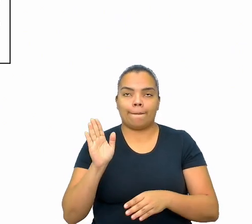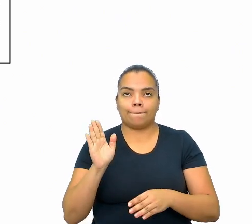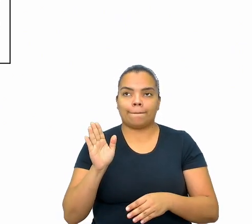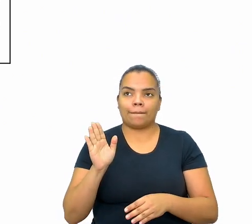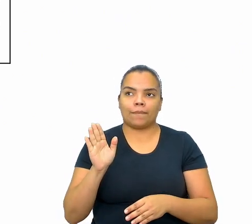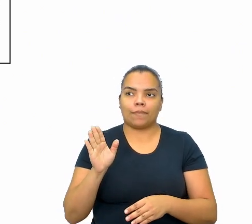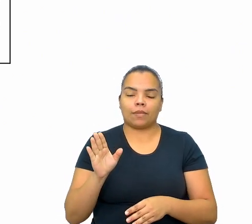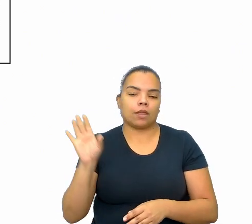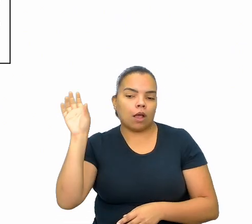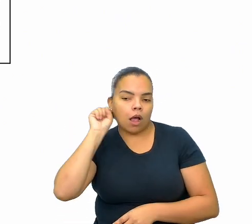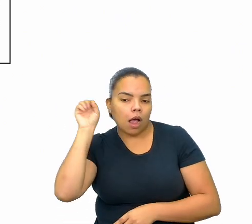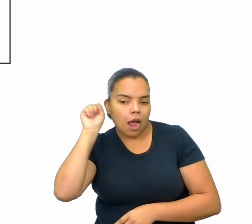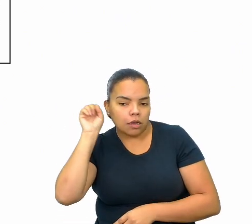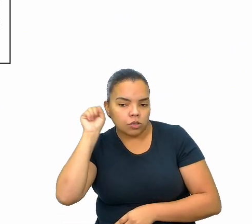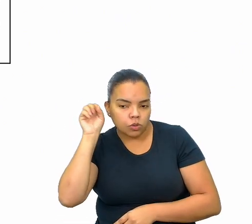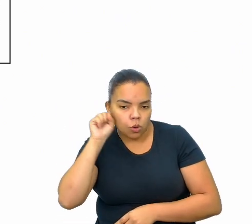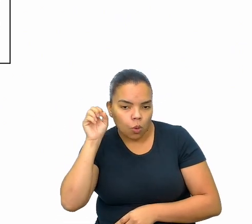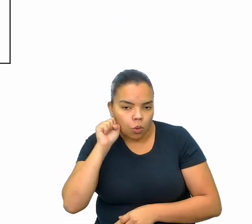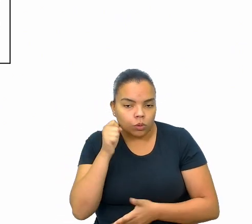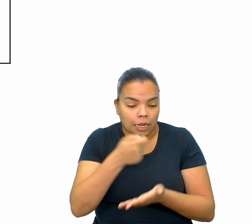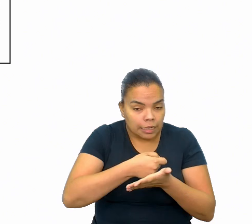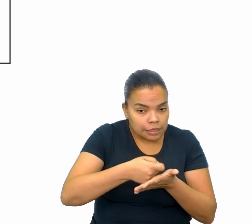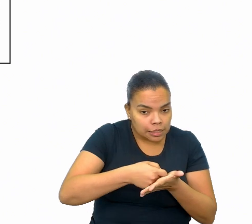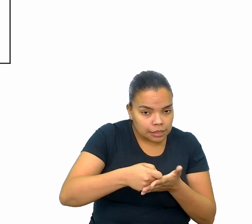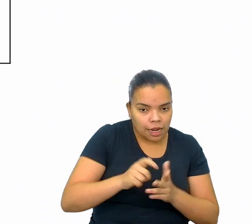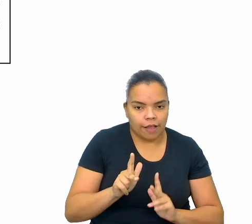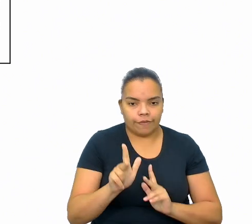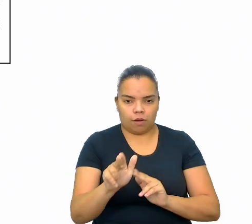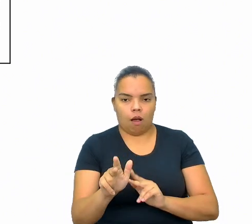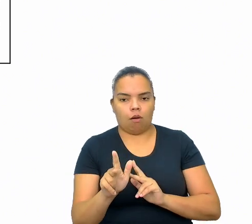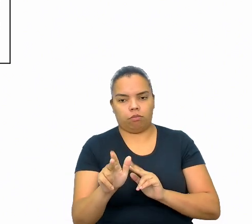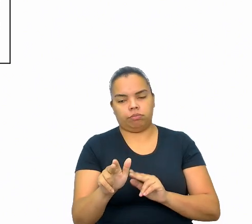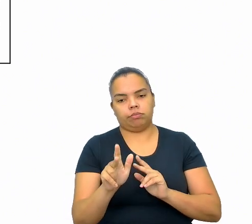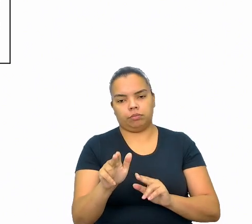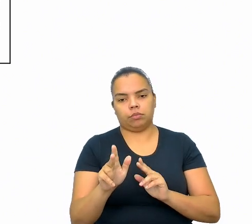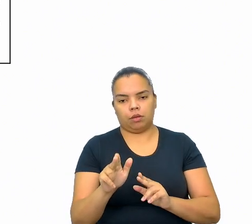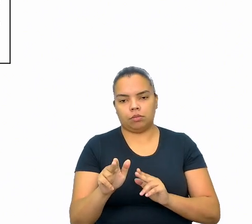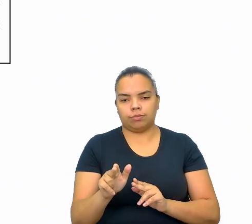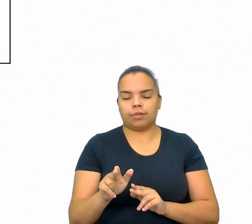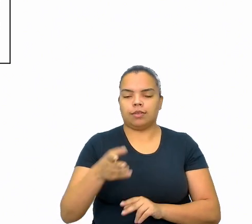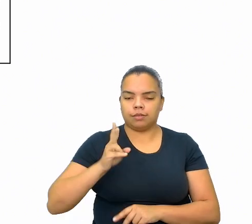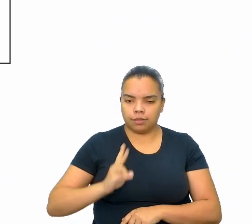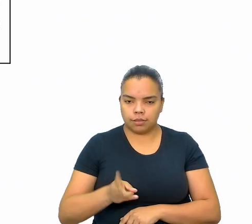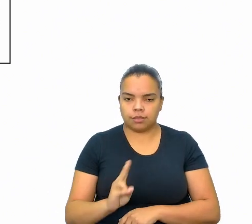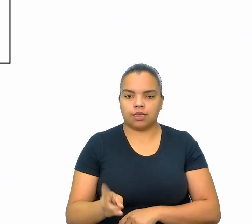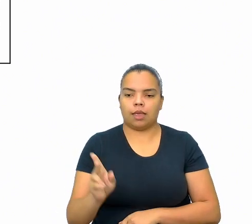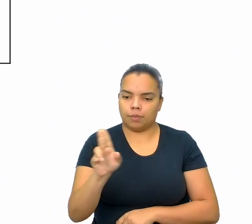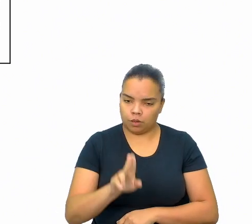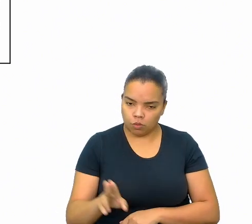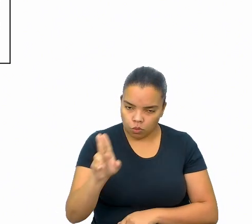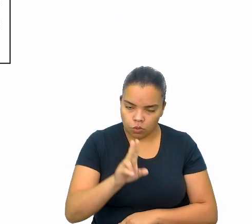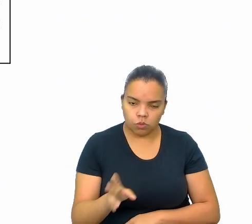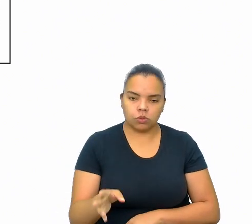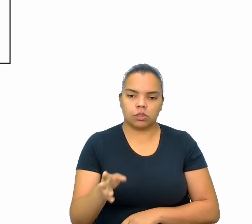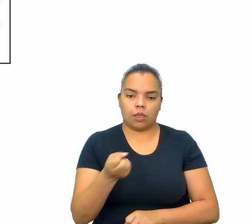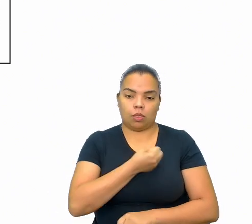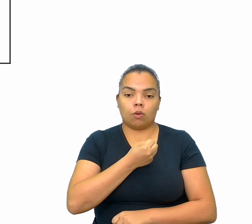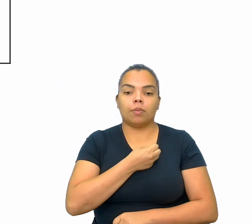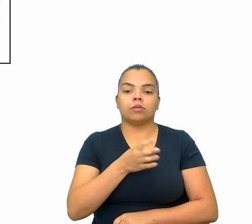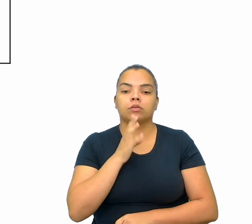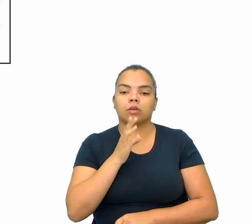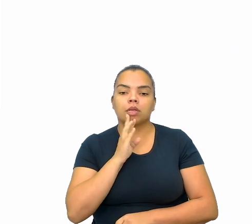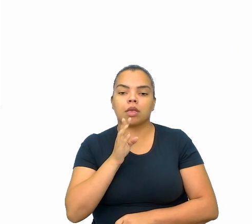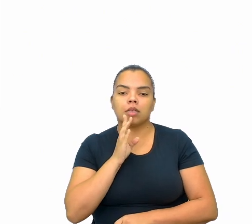fala, né? E utiliza-se números familiares ou que elas já conhecem de memória.